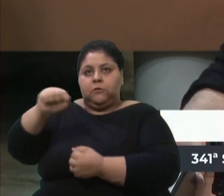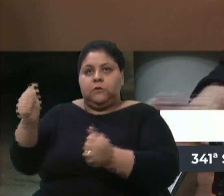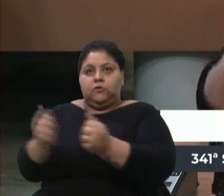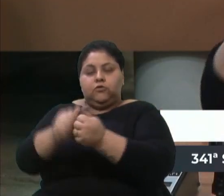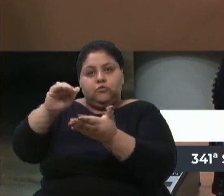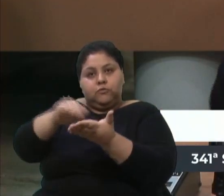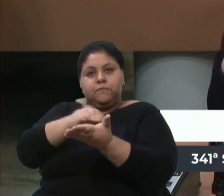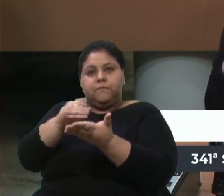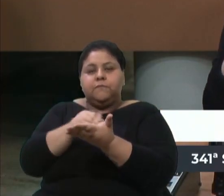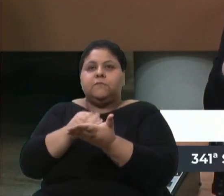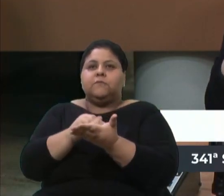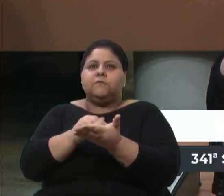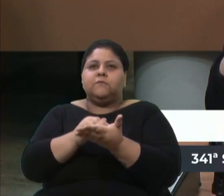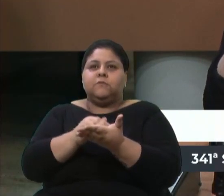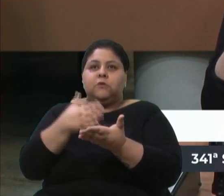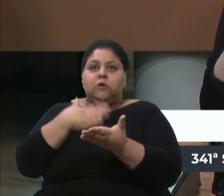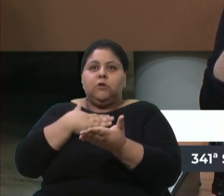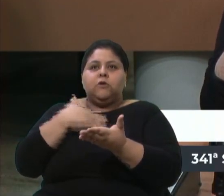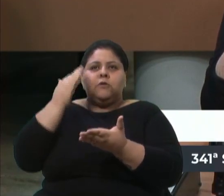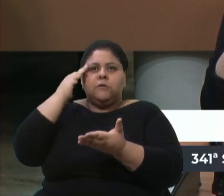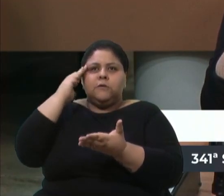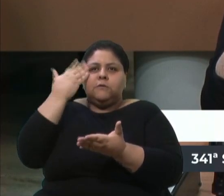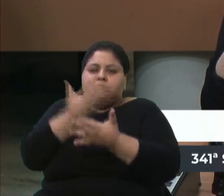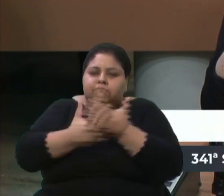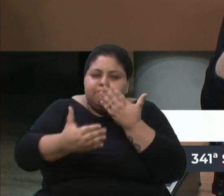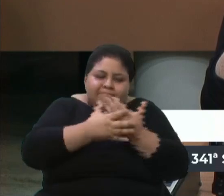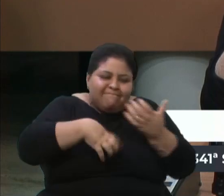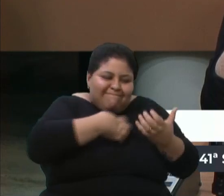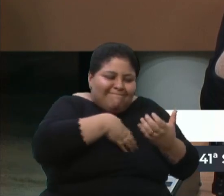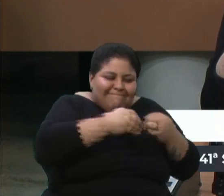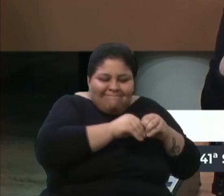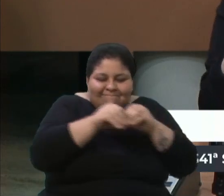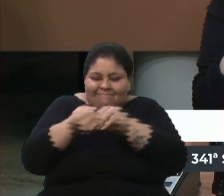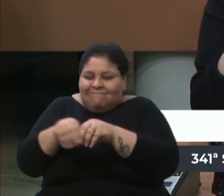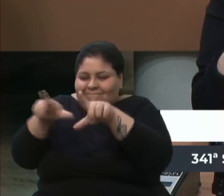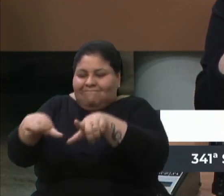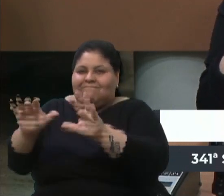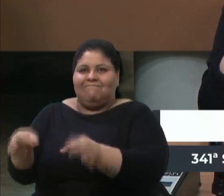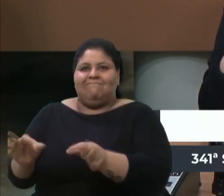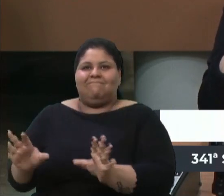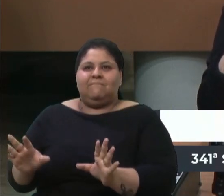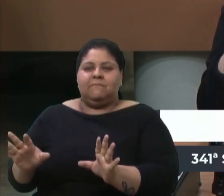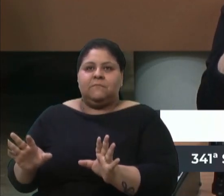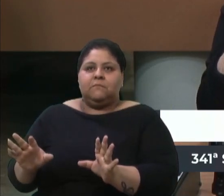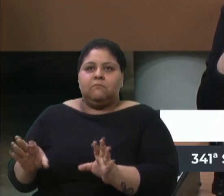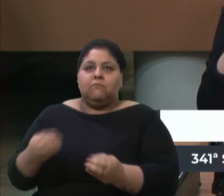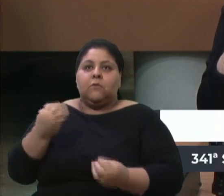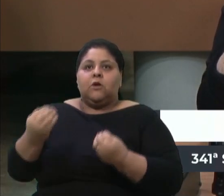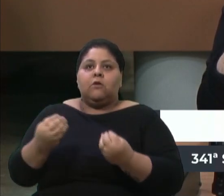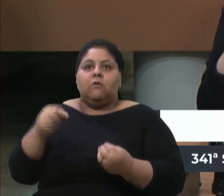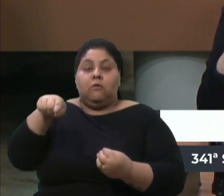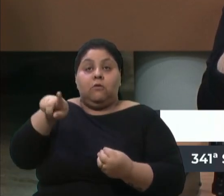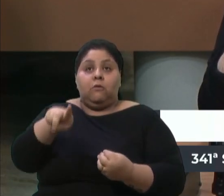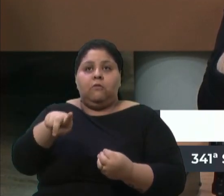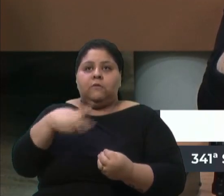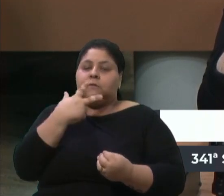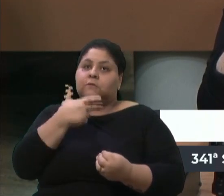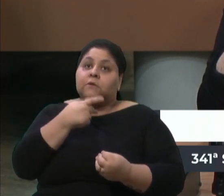de todas as formas para não tirar de lá, porque, bem como vocês falaram, existem